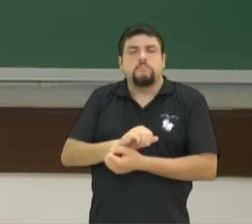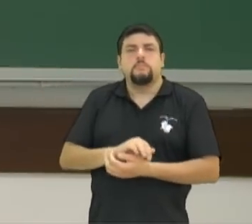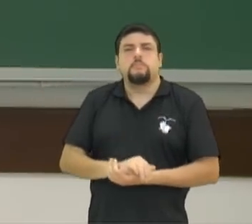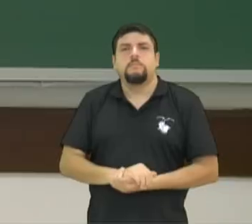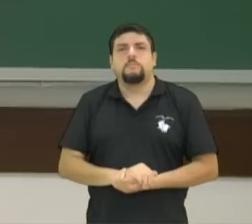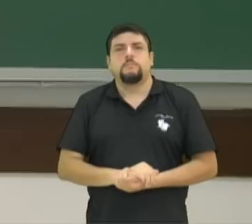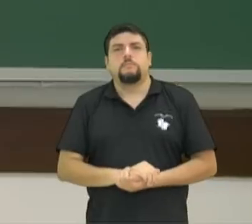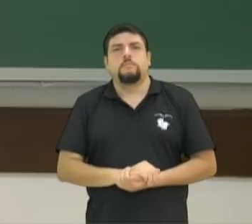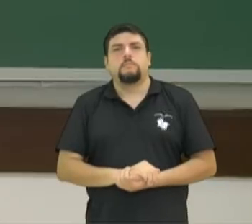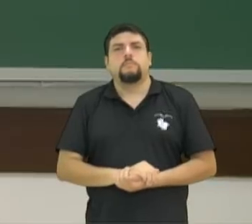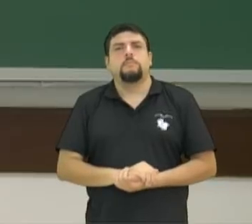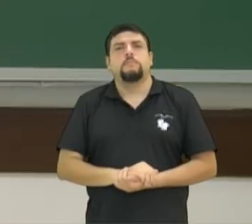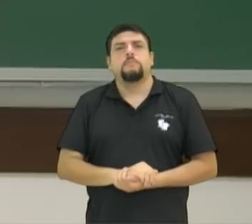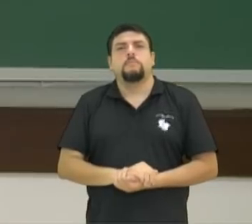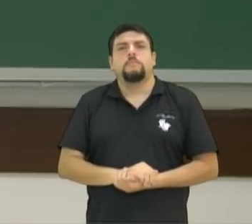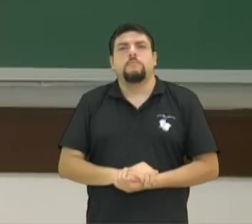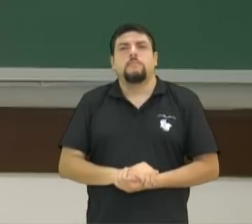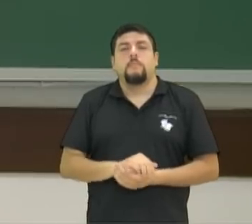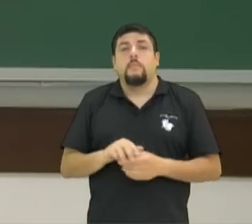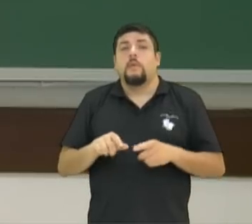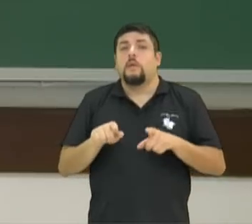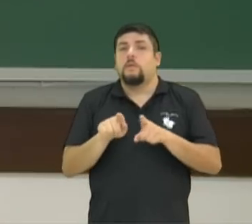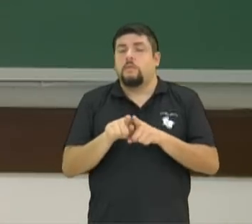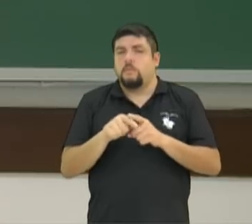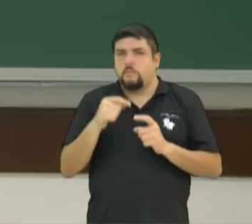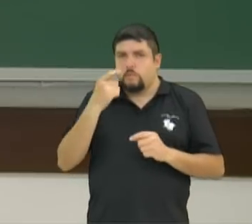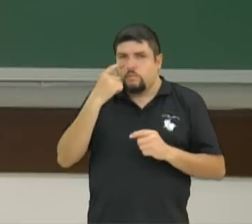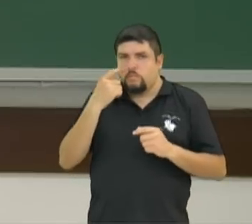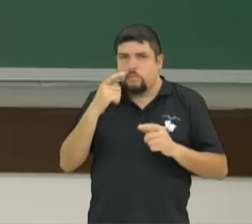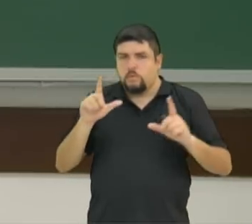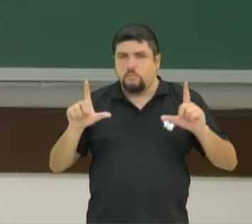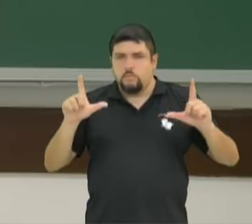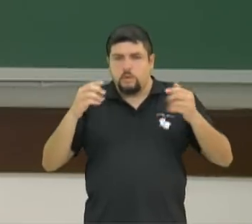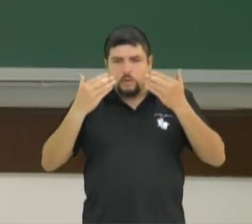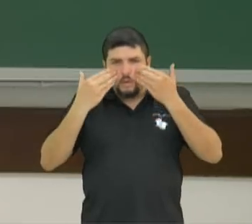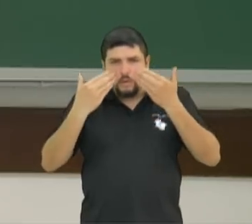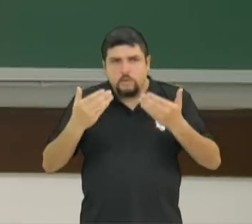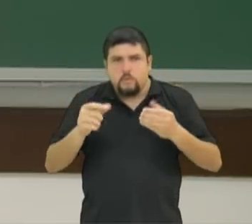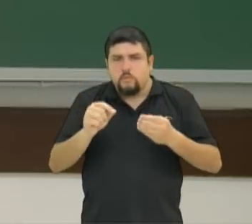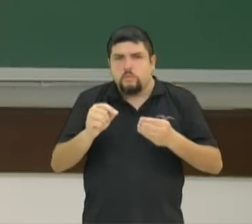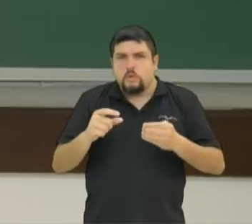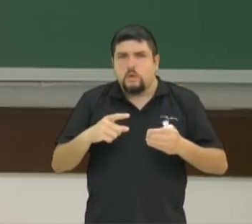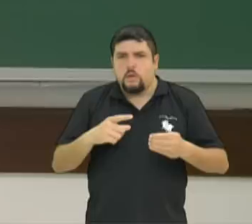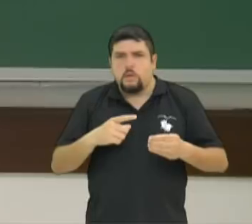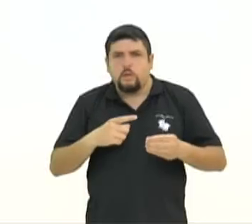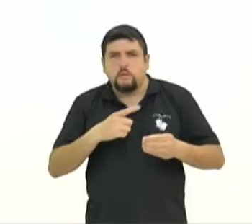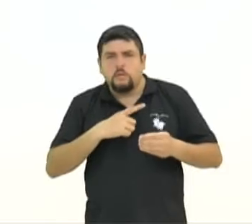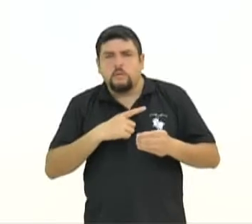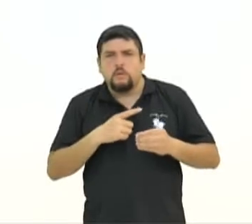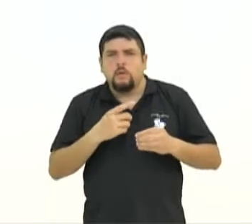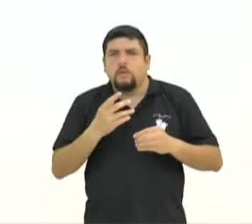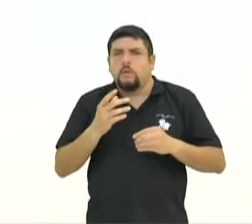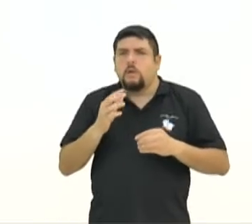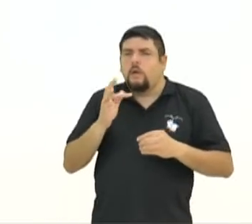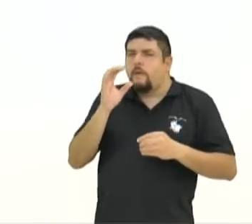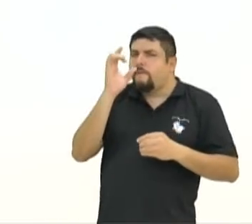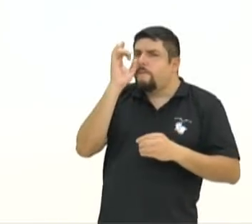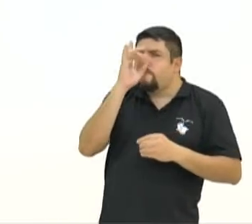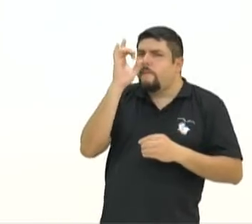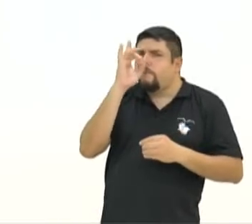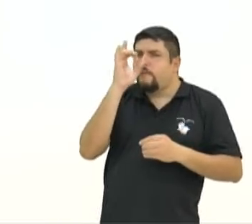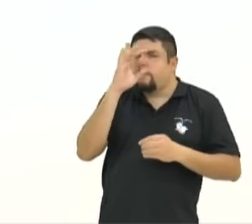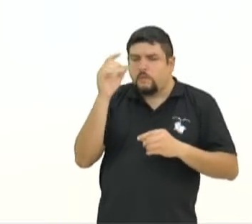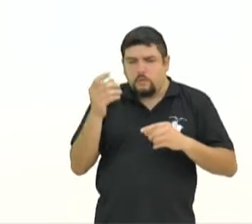outras pessoas, né? E aqui na frente da imagem, a gente tem aí umas plantas representadas por Debré, que é onde